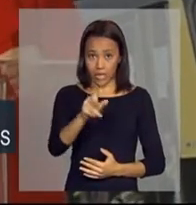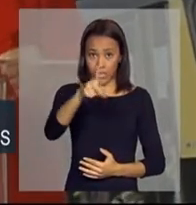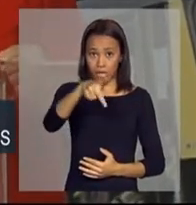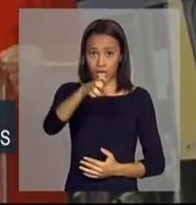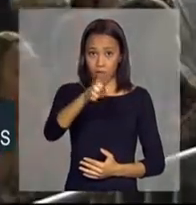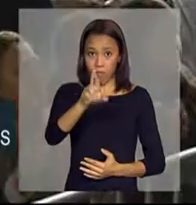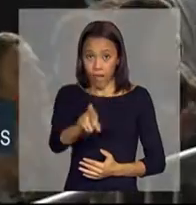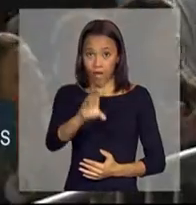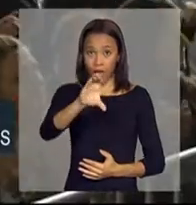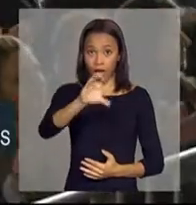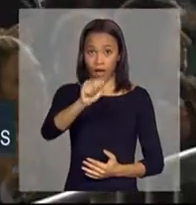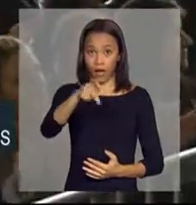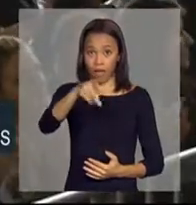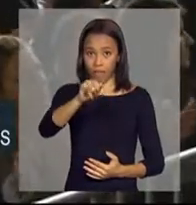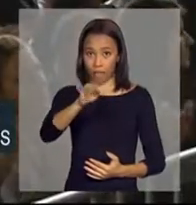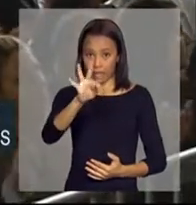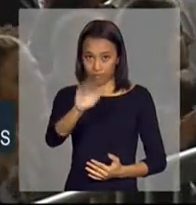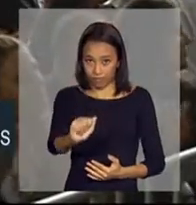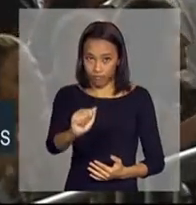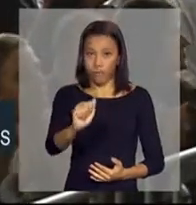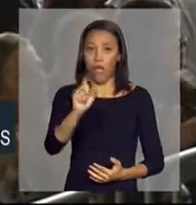desse país.